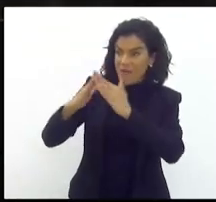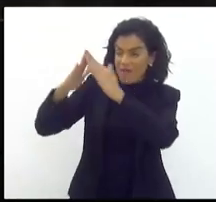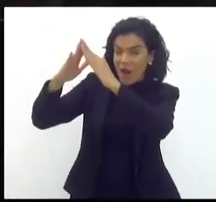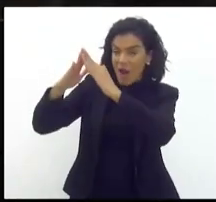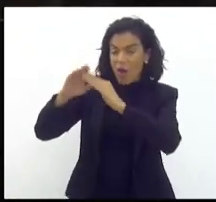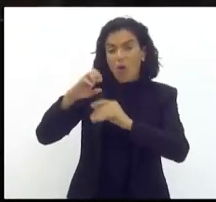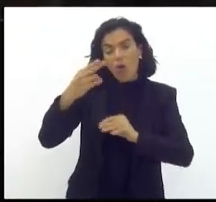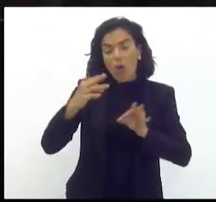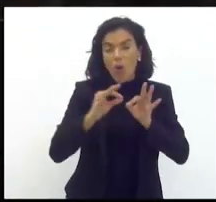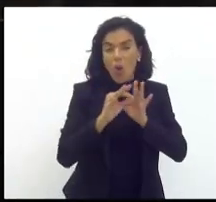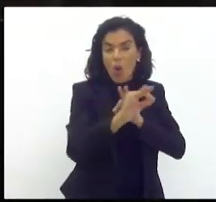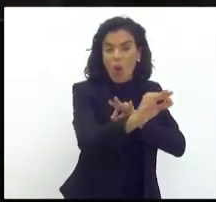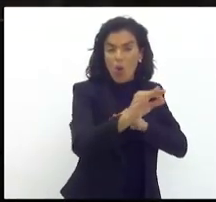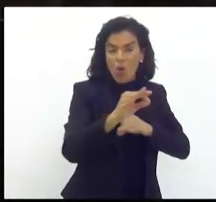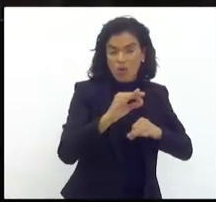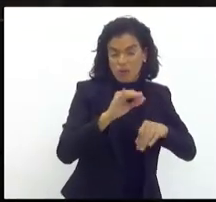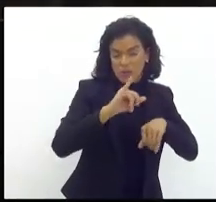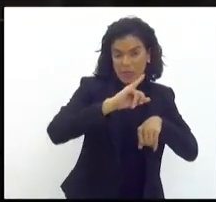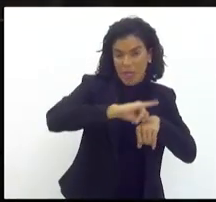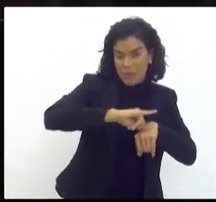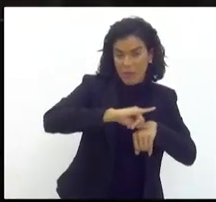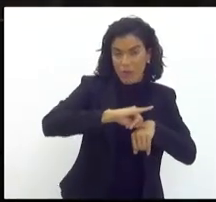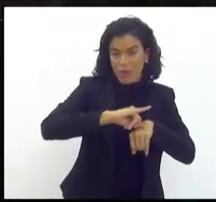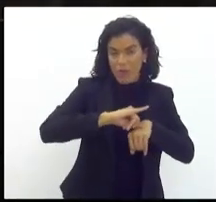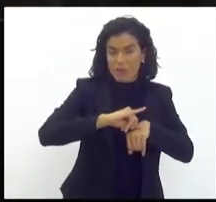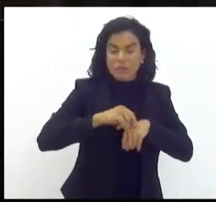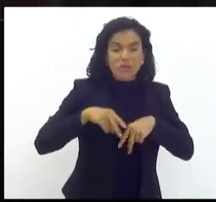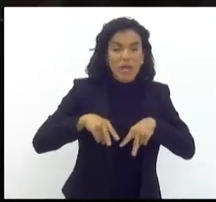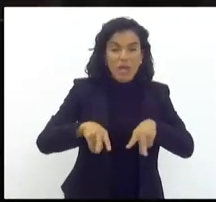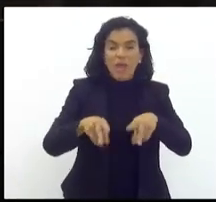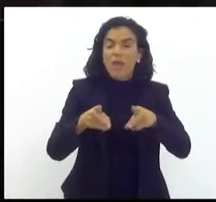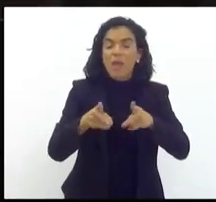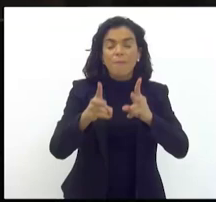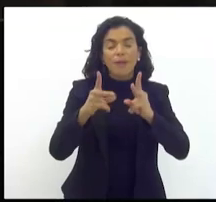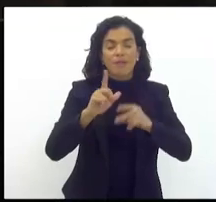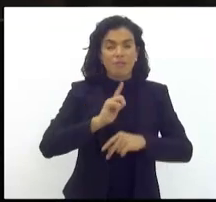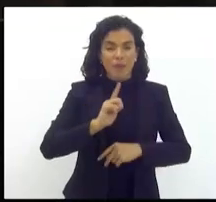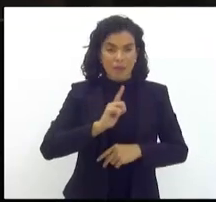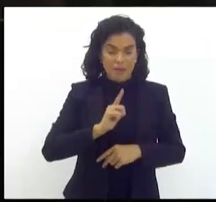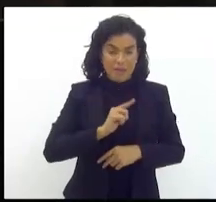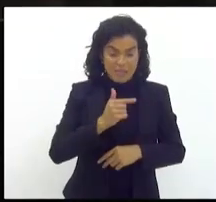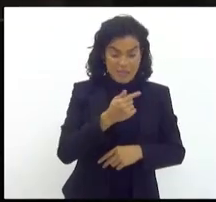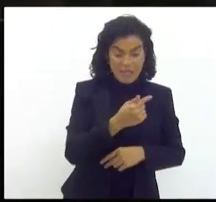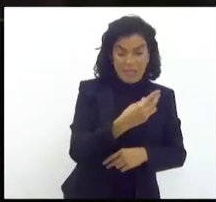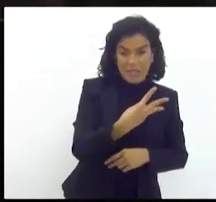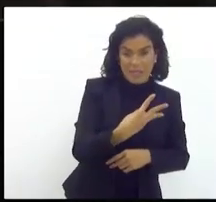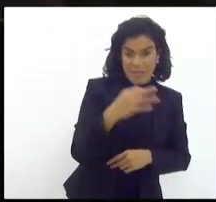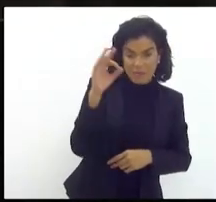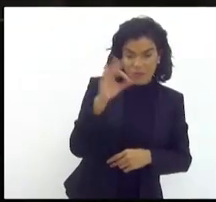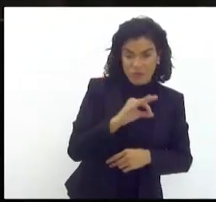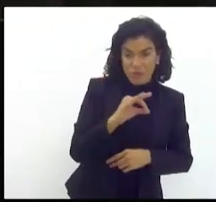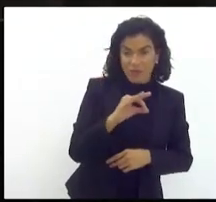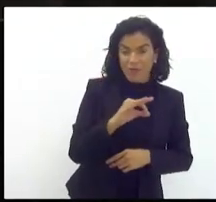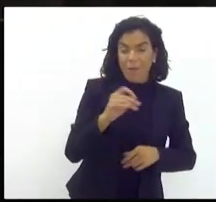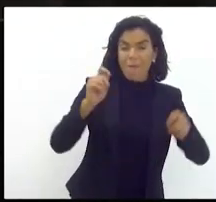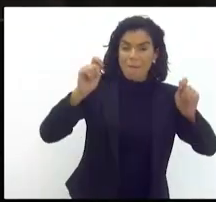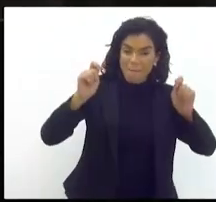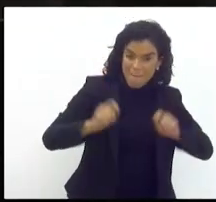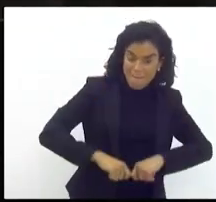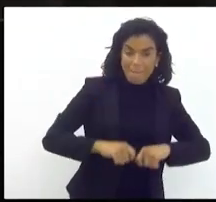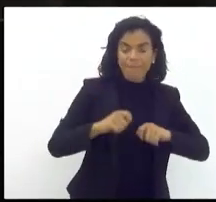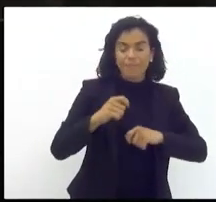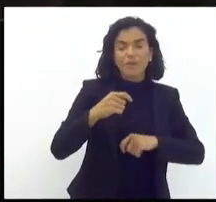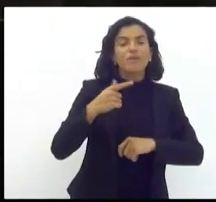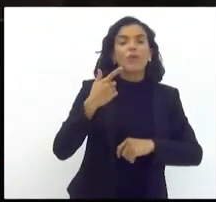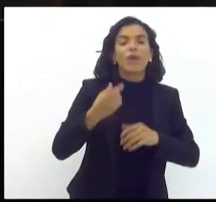é alvo de operações policiais contundentes a 73% de chance de